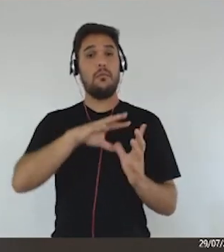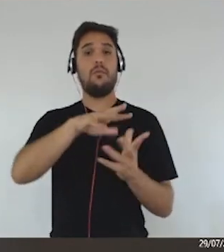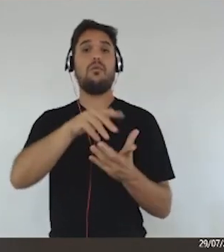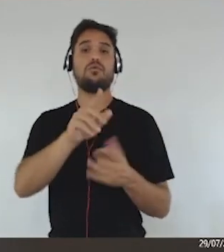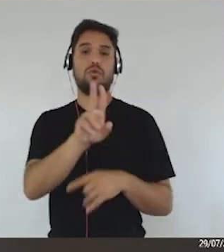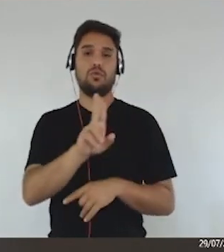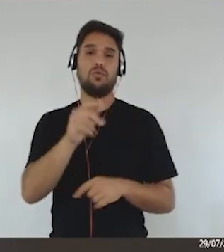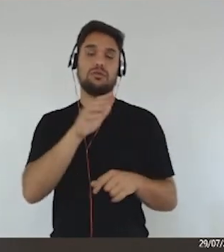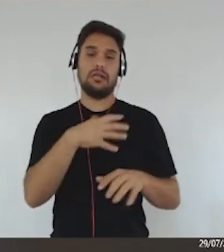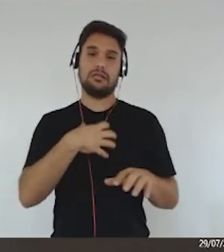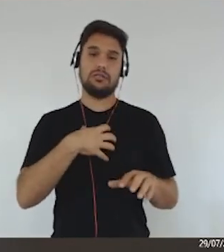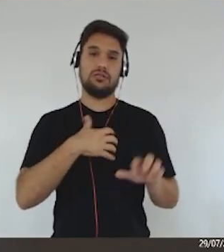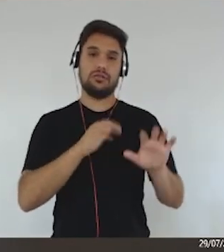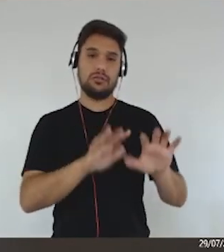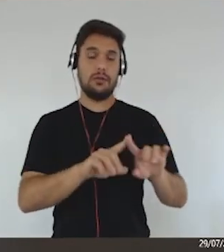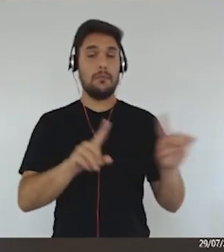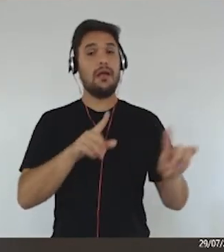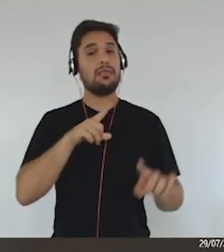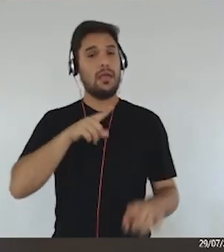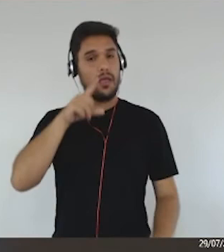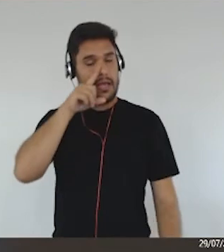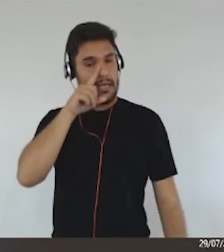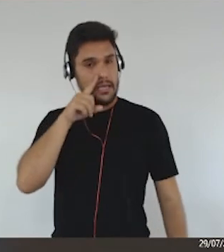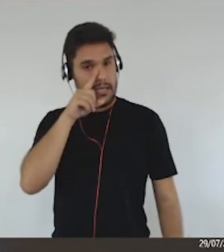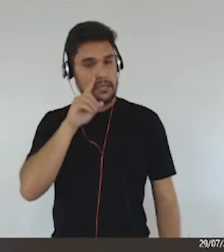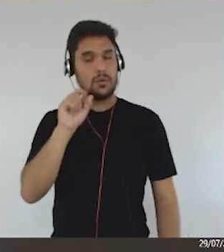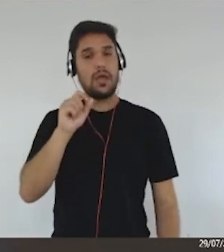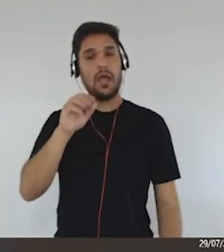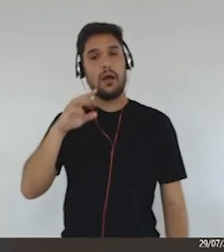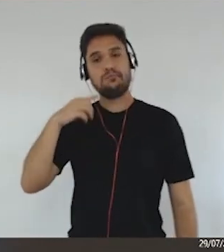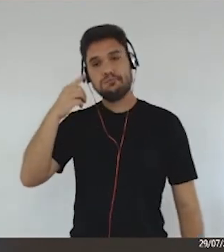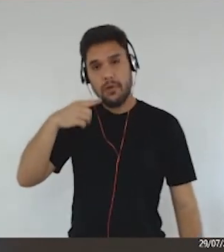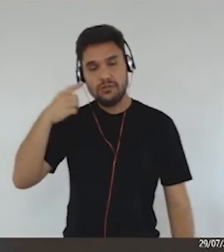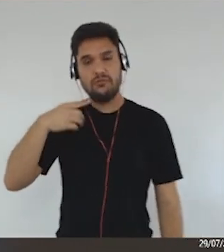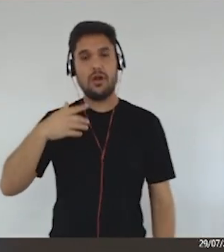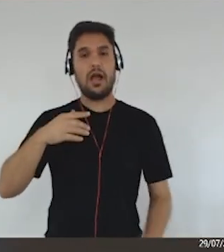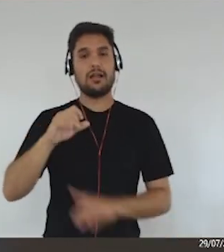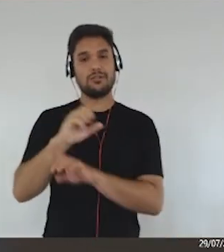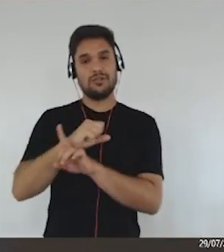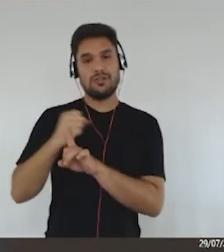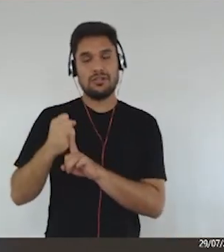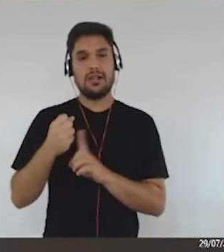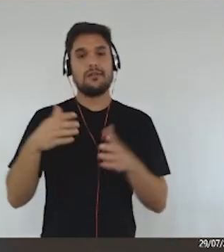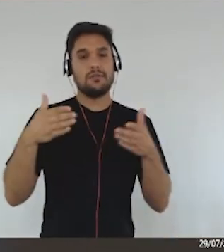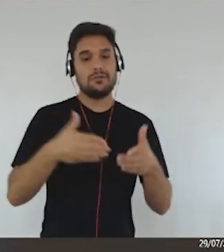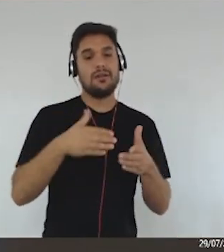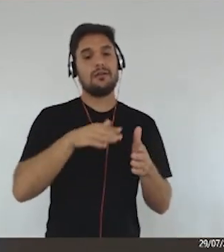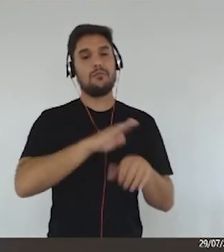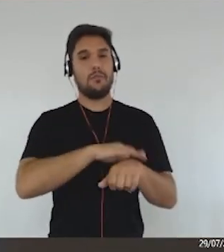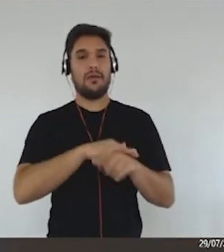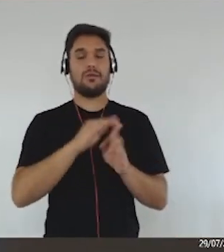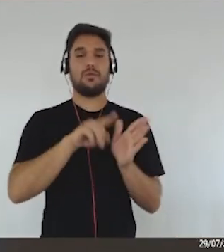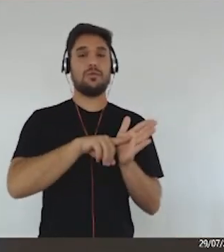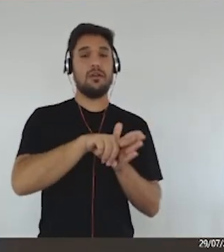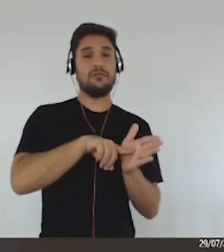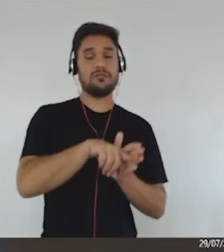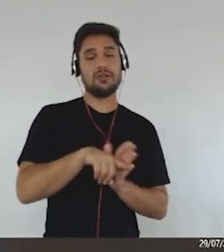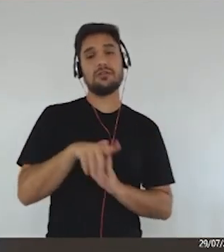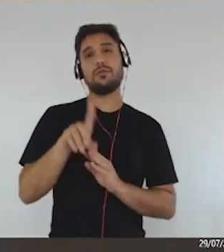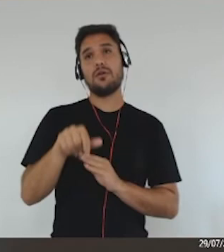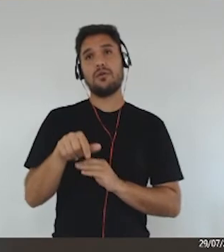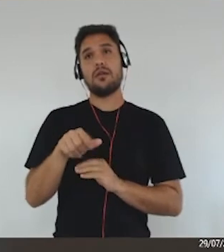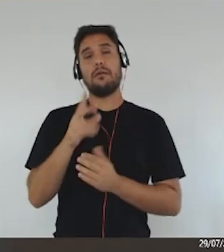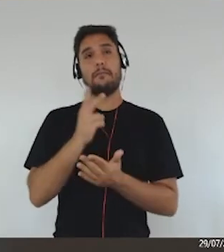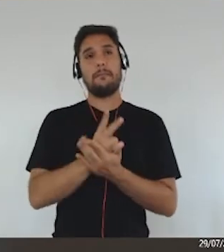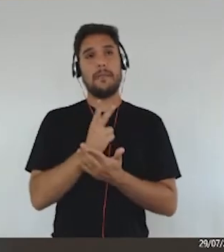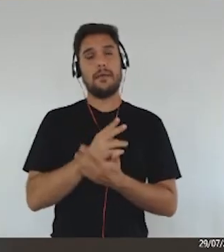todo. Mas há também um risco intrínseco da participação de advogados e sociedade de advogados na condução de investigação, que são os mesmos